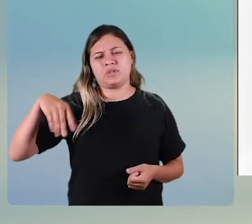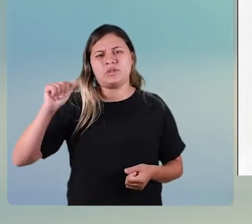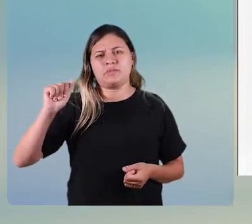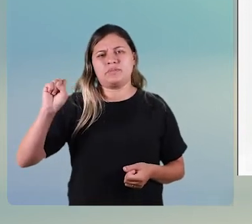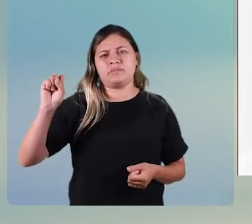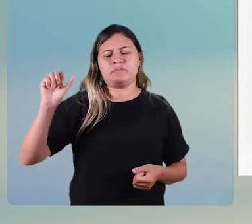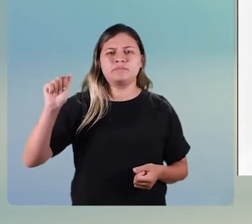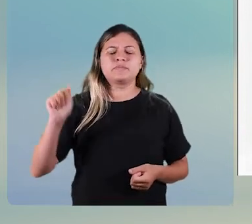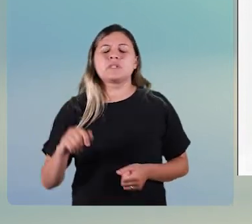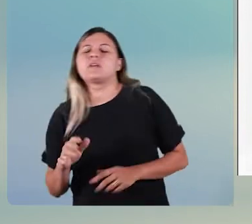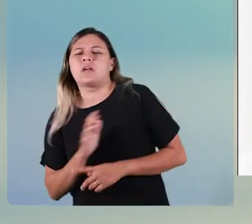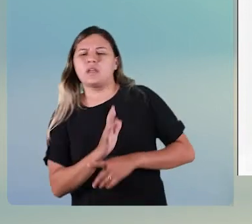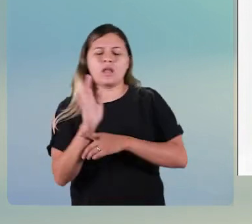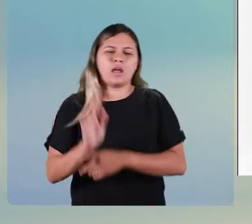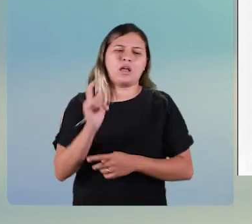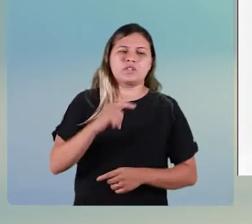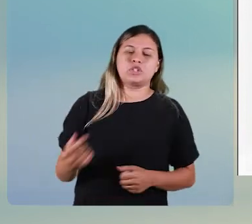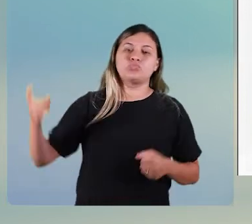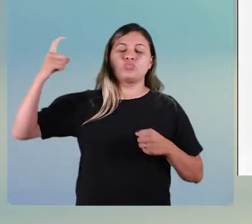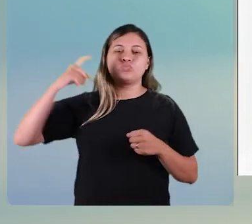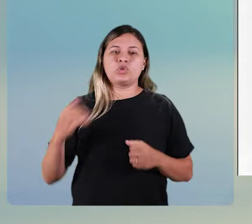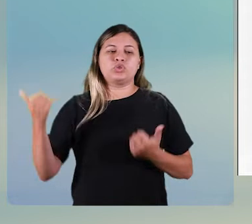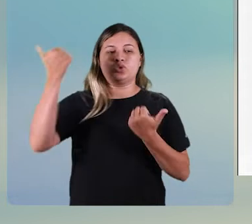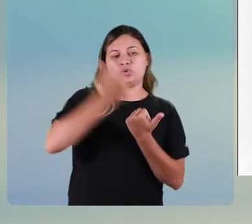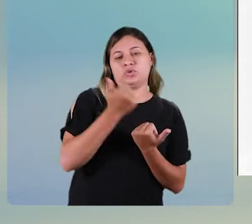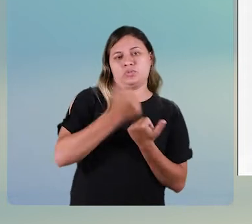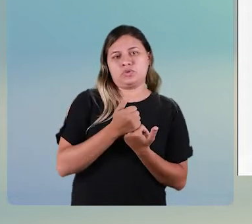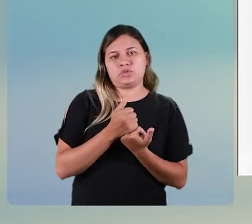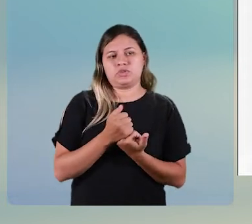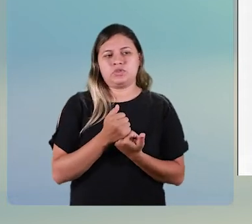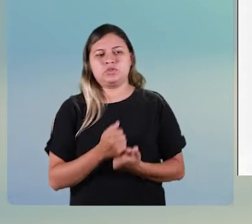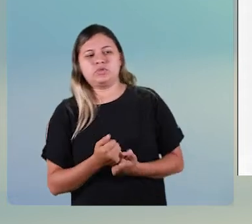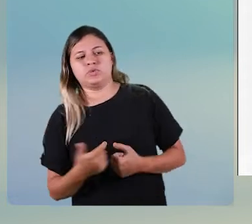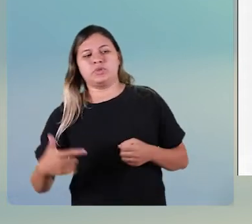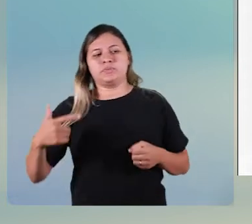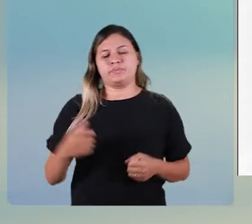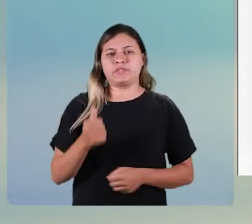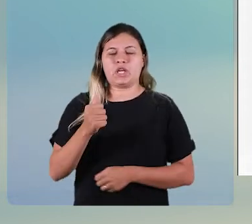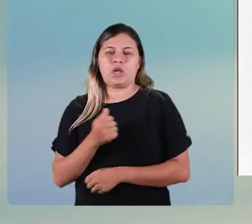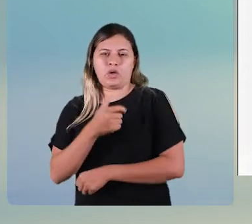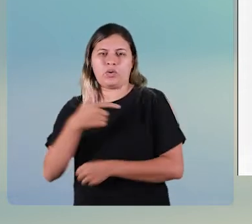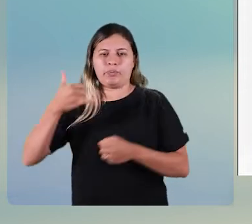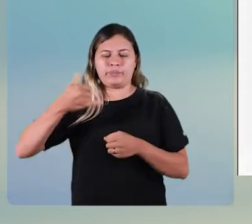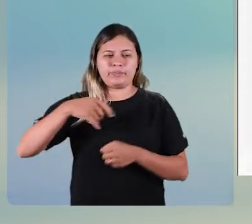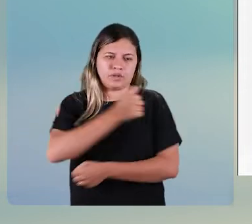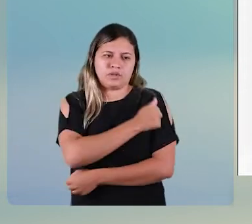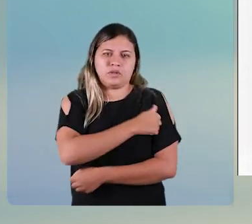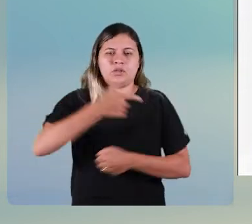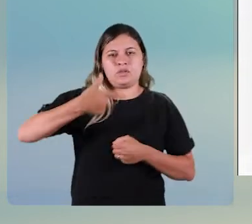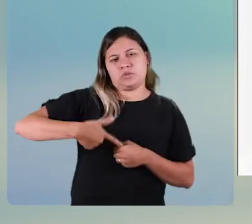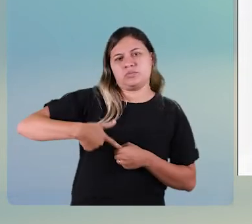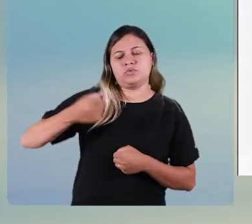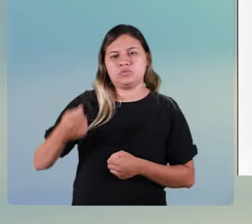dos principais, né? Que podem substituir, por exemplo, o diesel, como o chamado biodiesel, né?